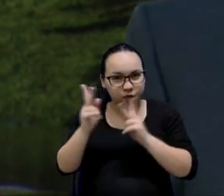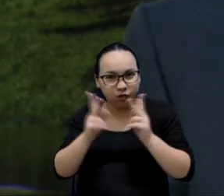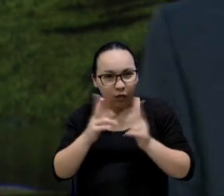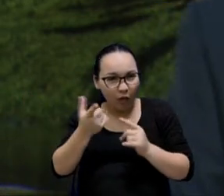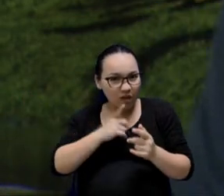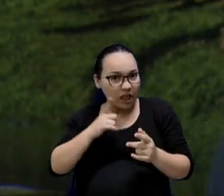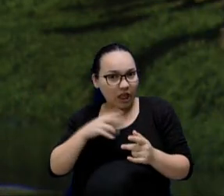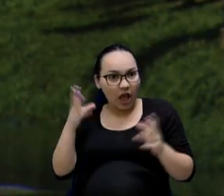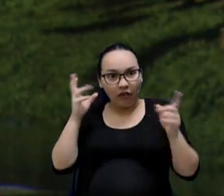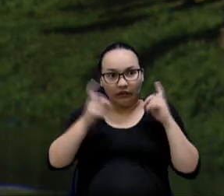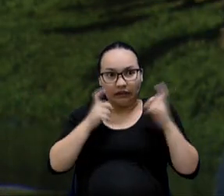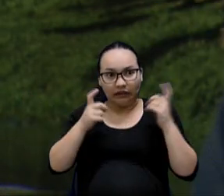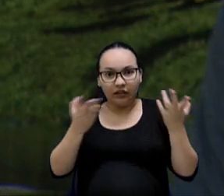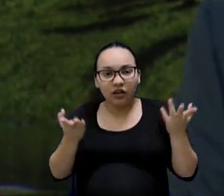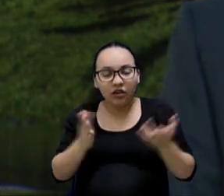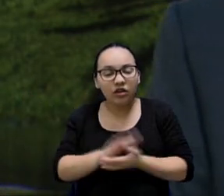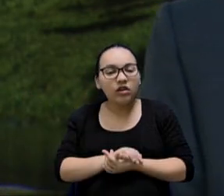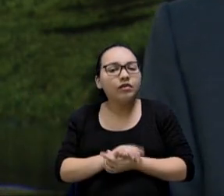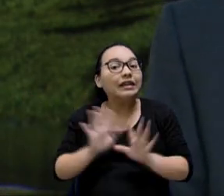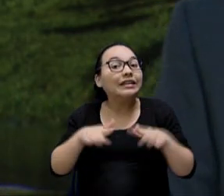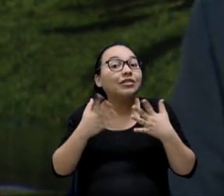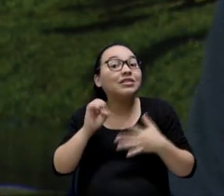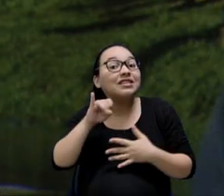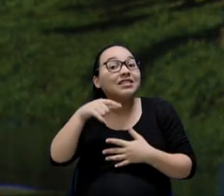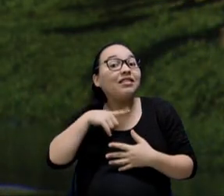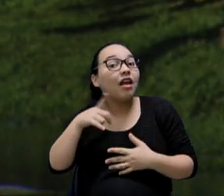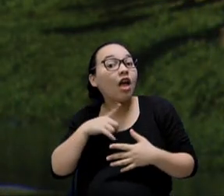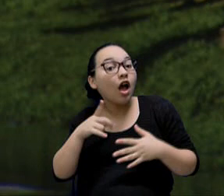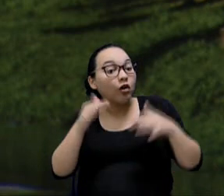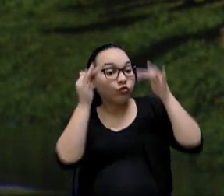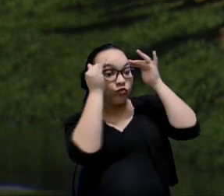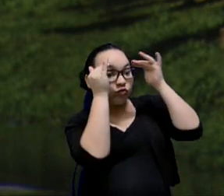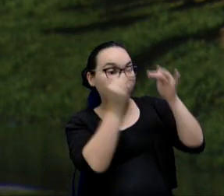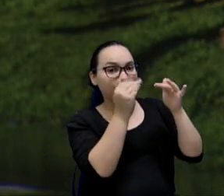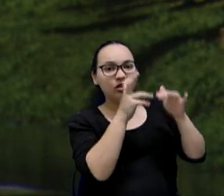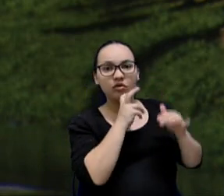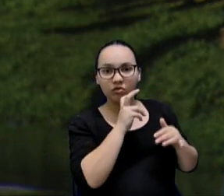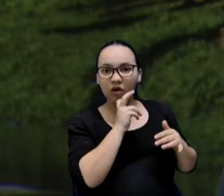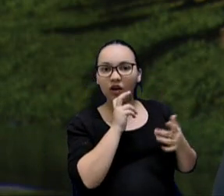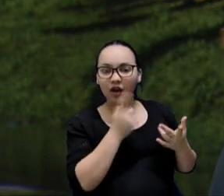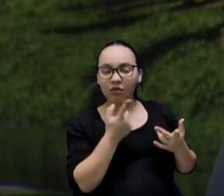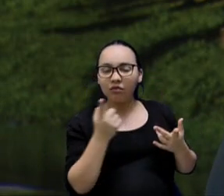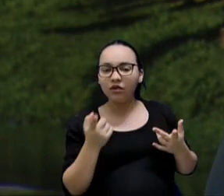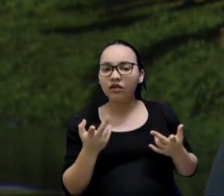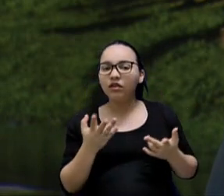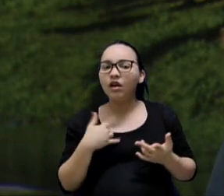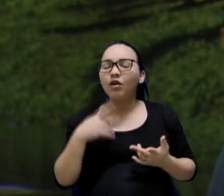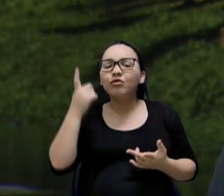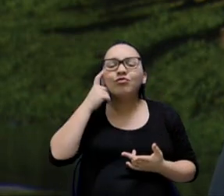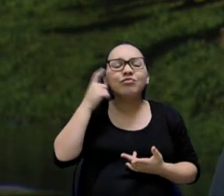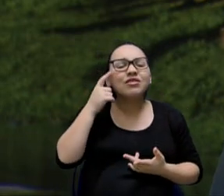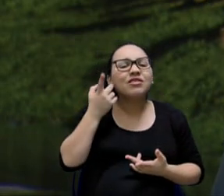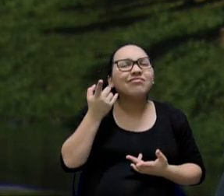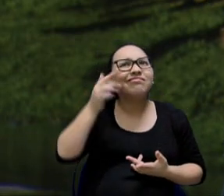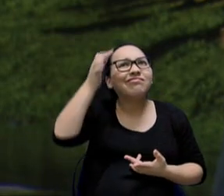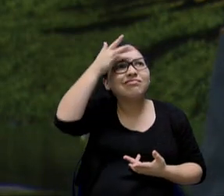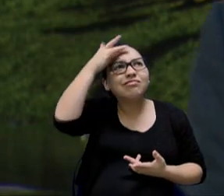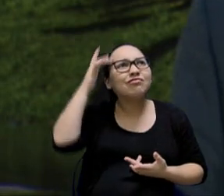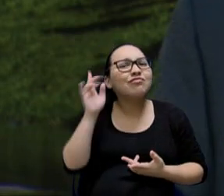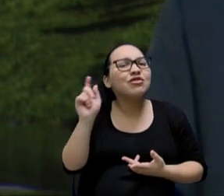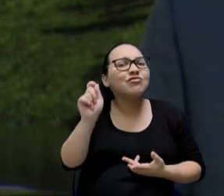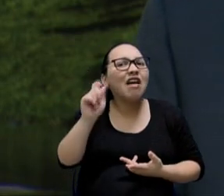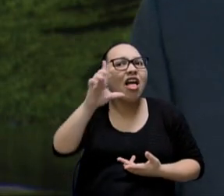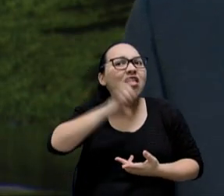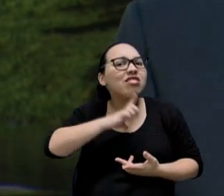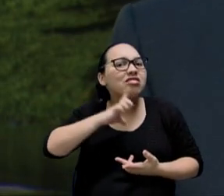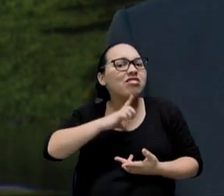lá, preocupação. Então, quando Osmar foi designado para Sorocaba, eu me dei o seguinte pensamento: alguém que tem tanto